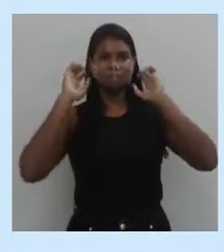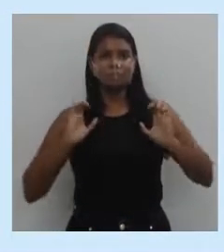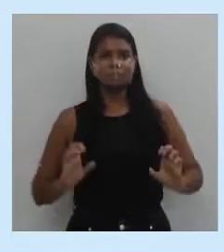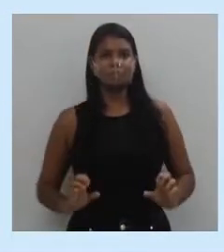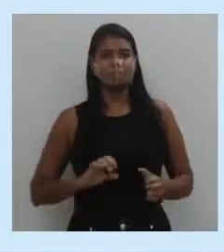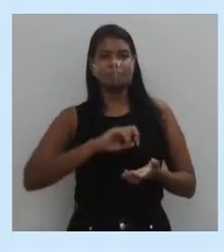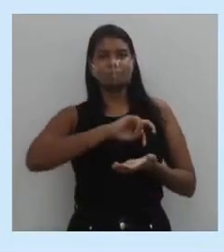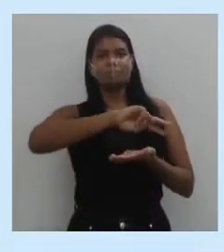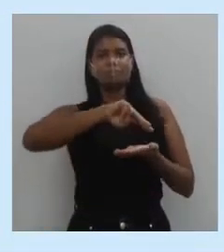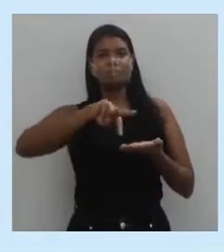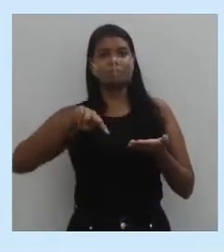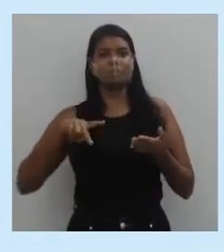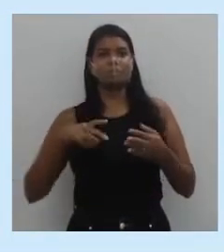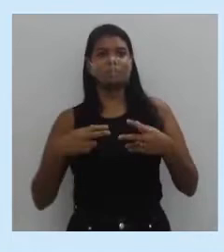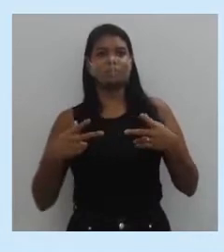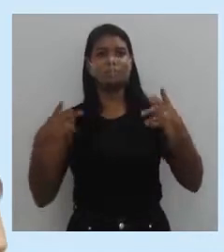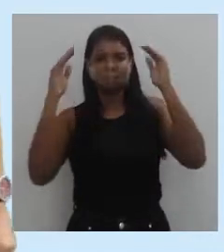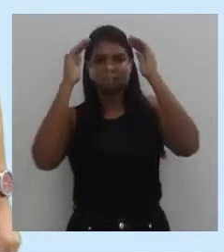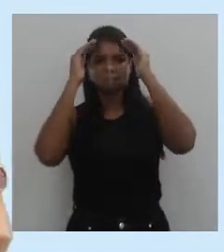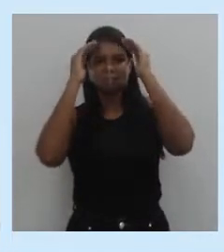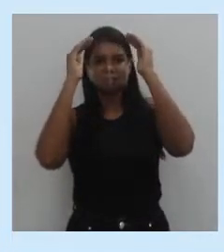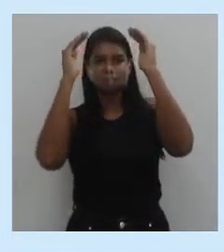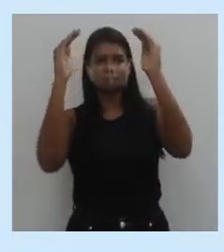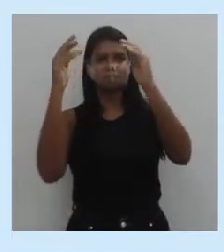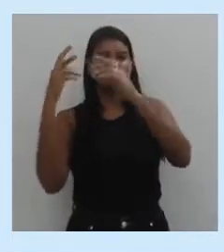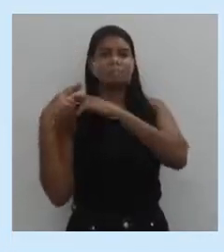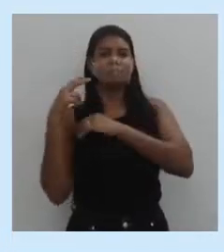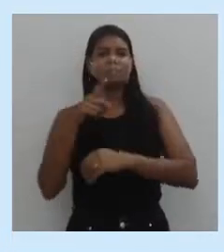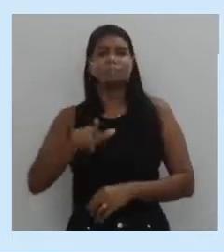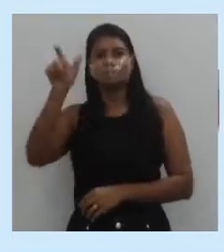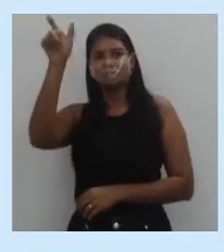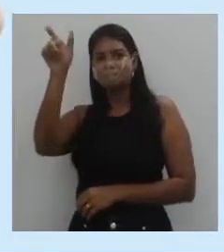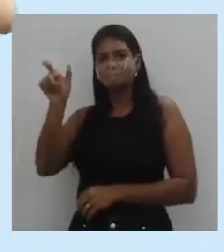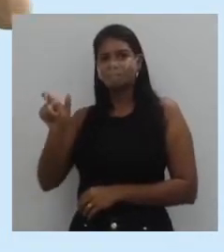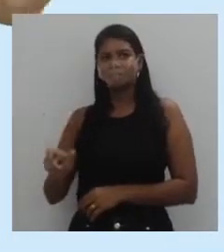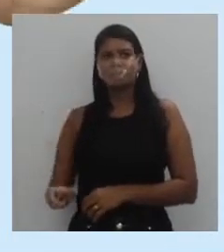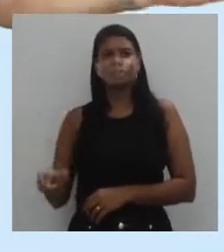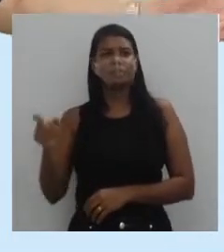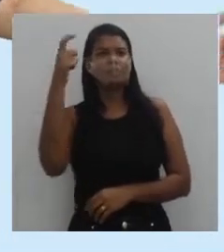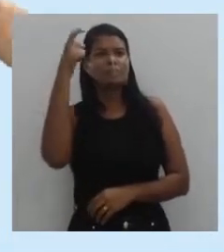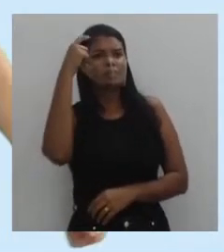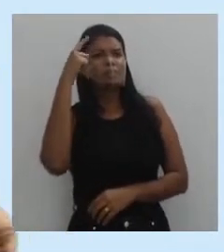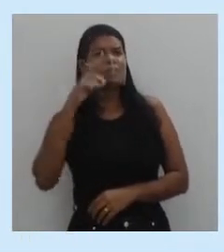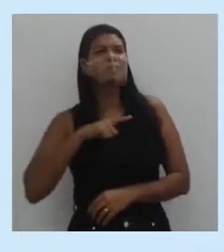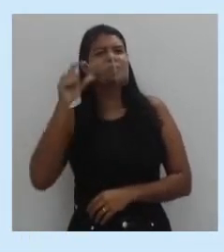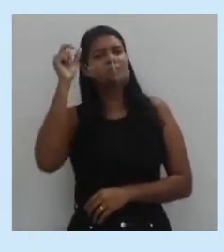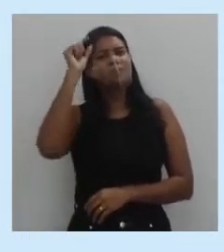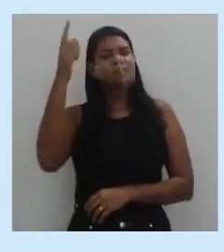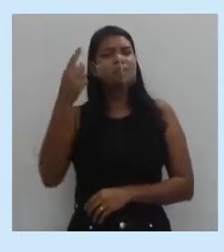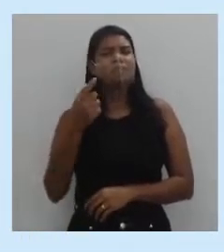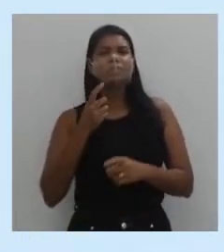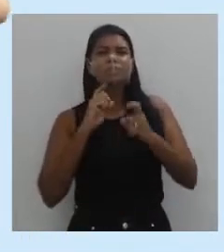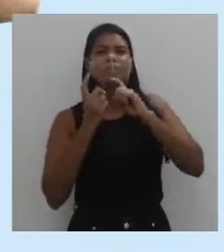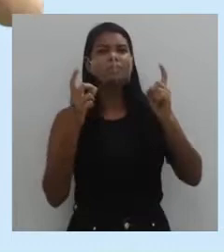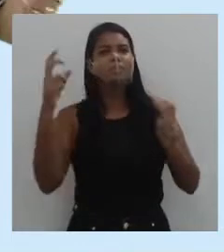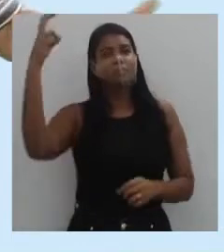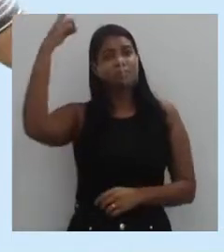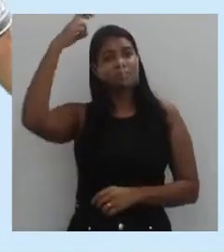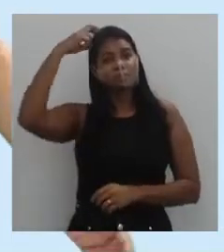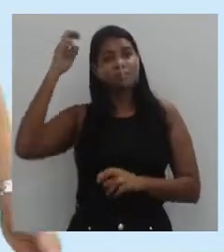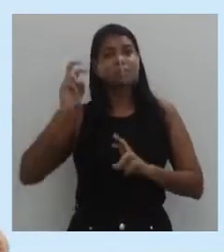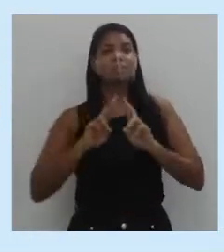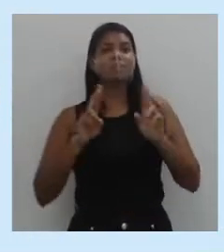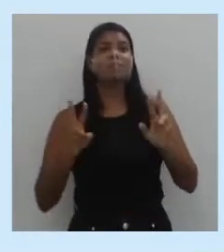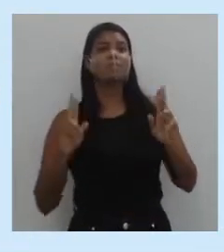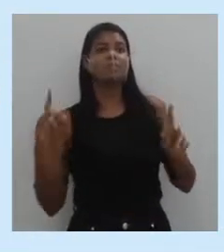à pluralidade, o respeito ao outro, por professar, por ter uma ideia, por ter uma